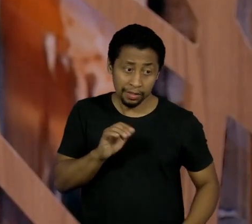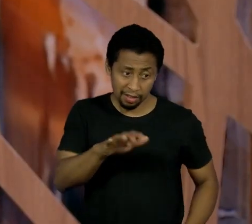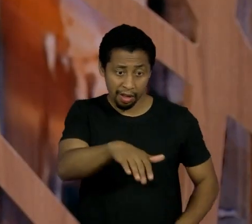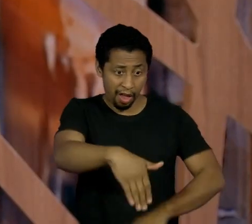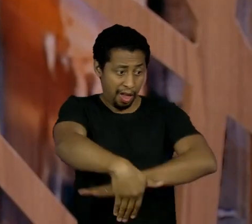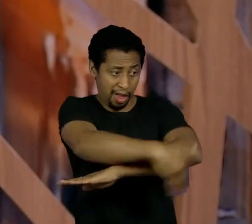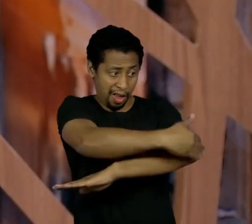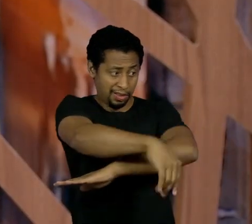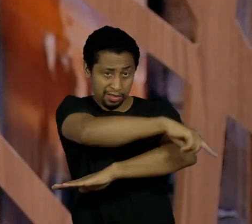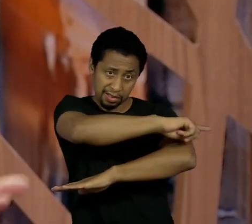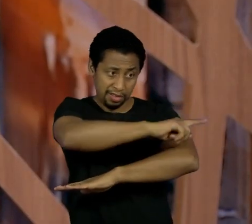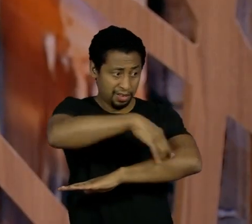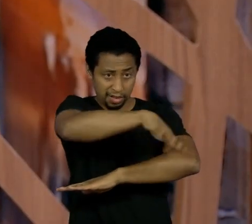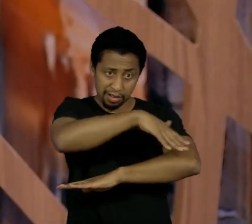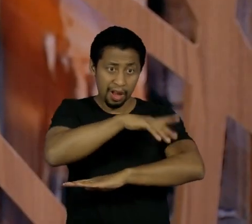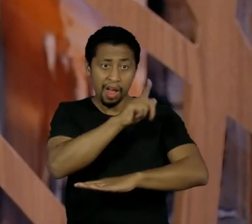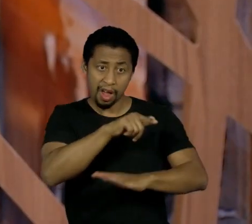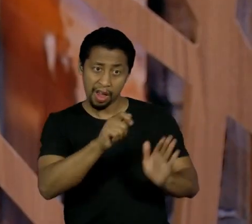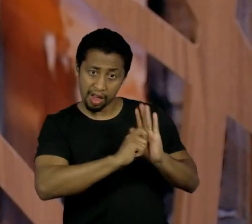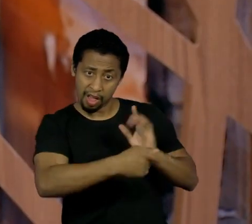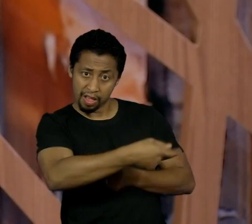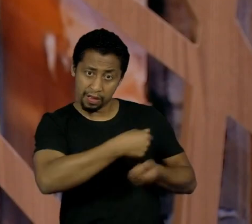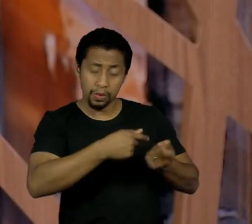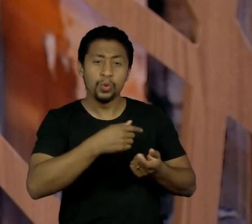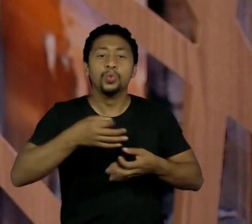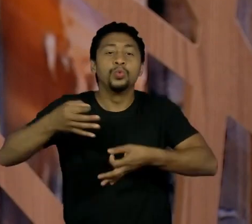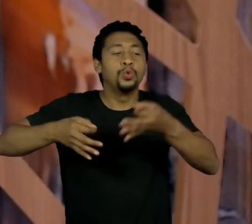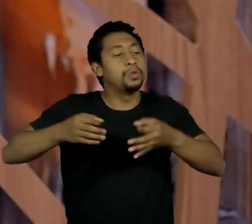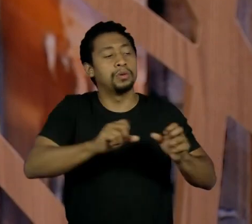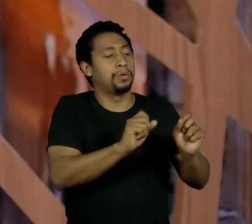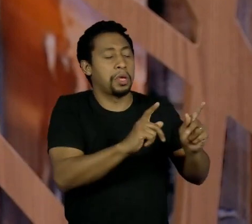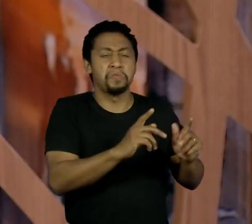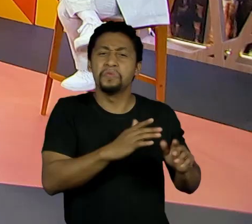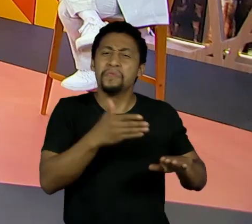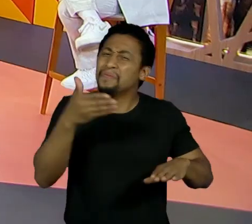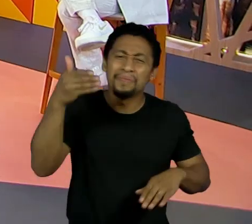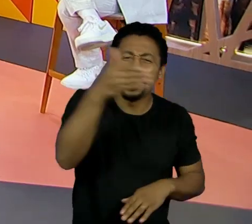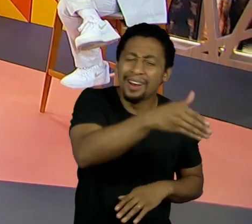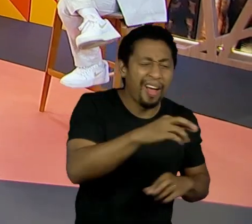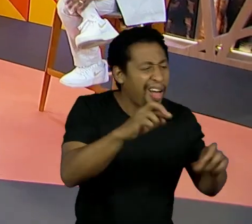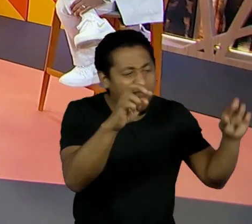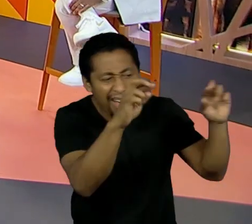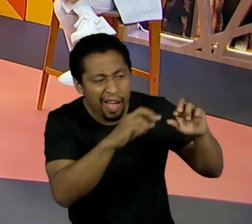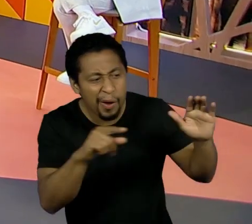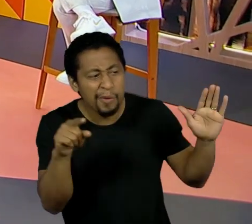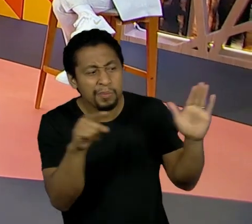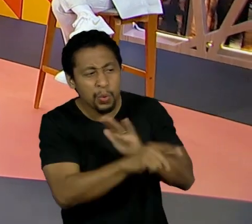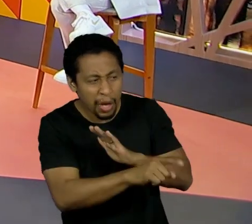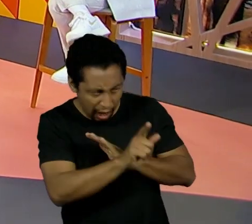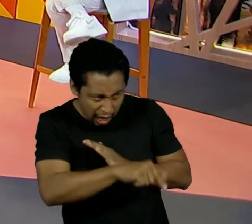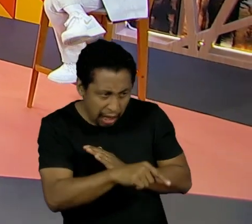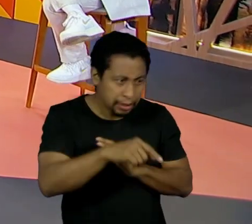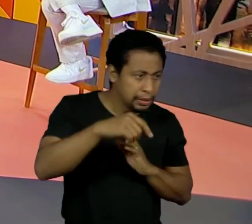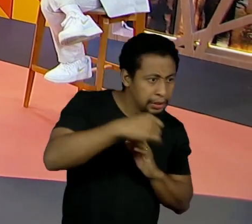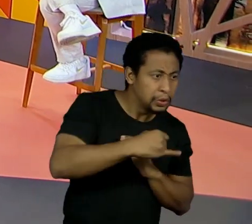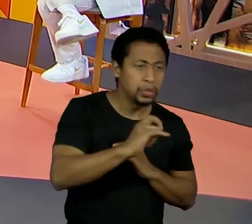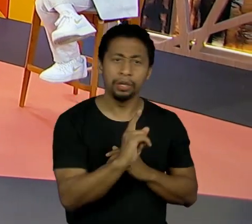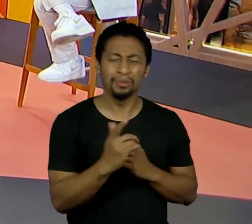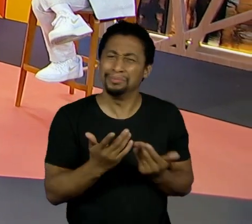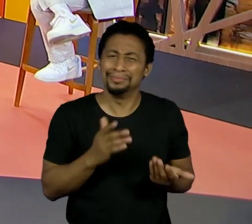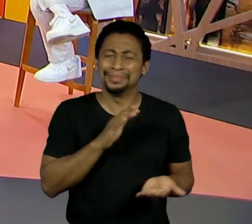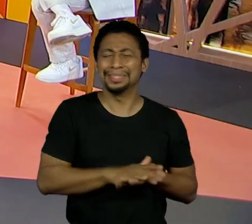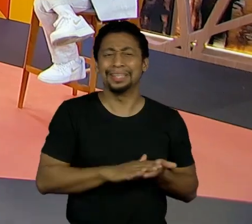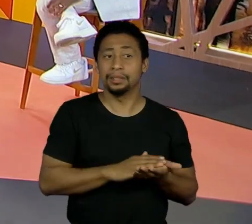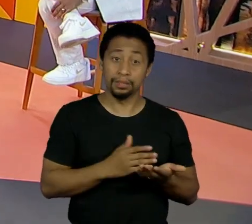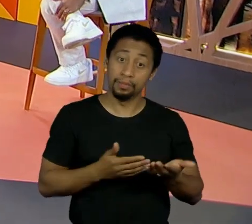é um ponto de droga, o juiz não vai lá na semana seguinte fazer uma fiscalização. Deveria ir, mas não vai. Exato, né? Mas ele não